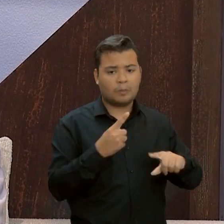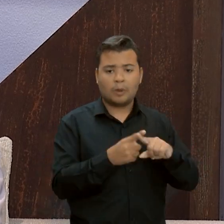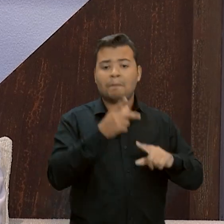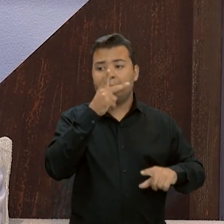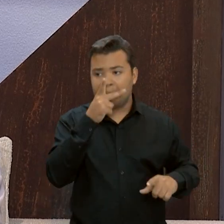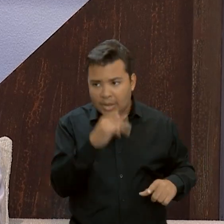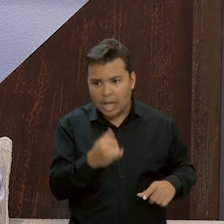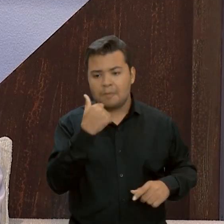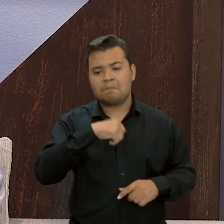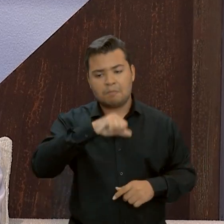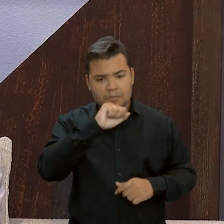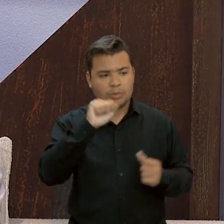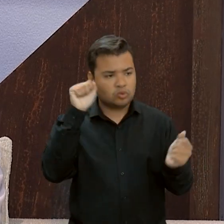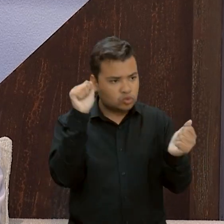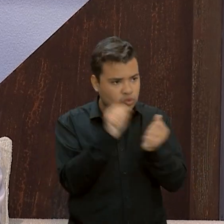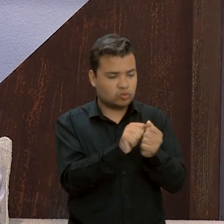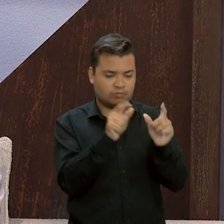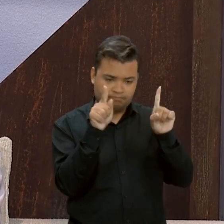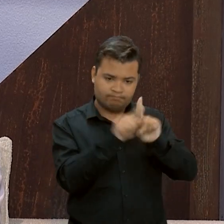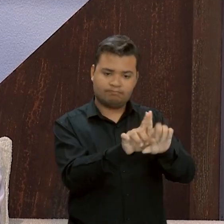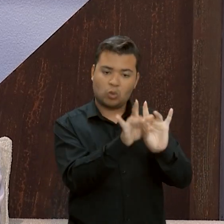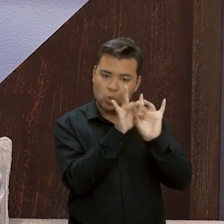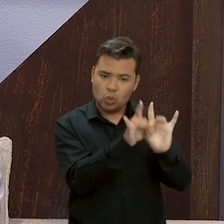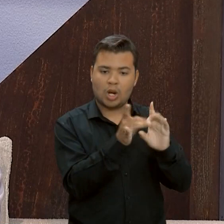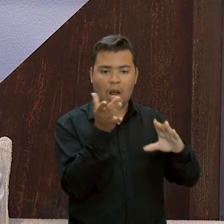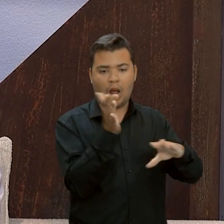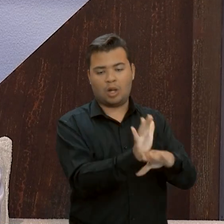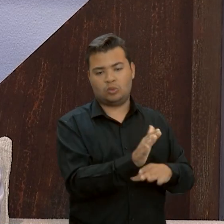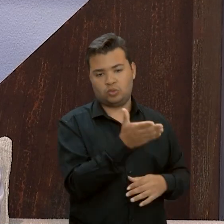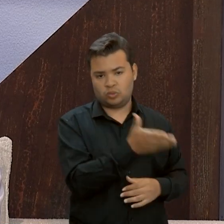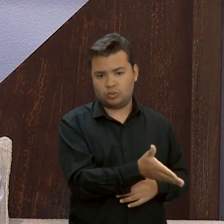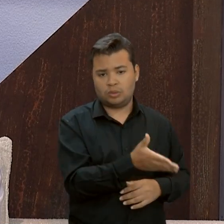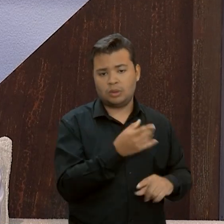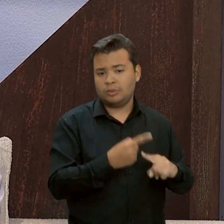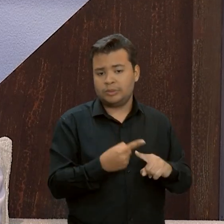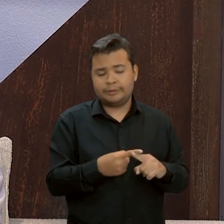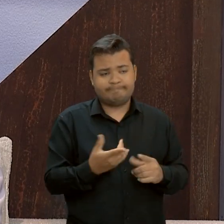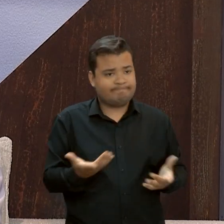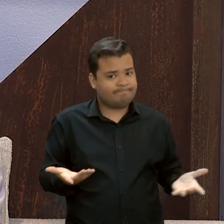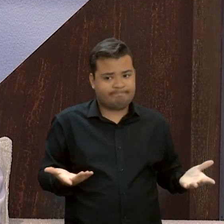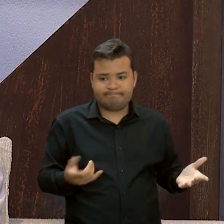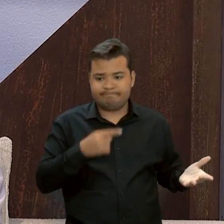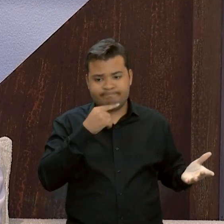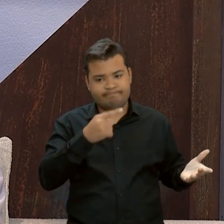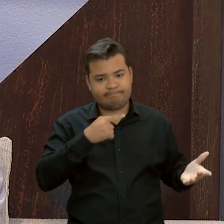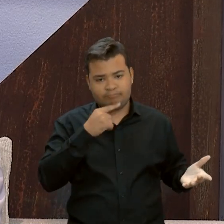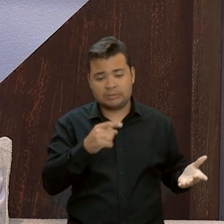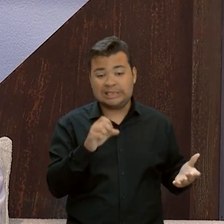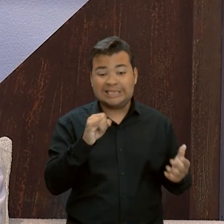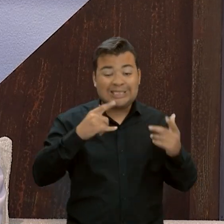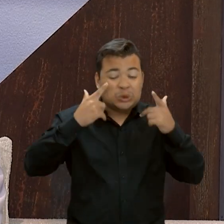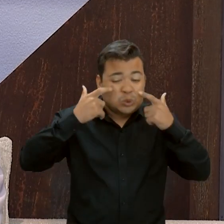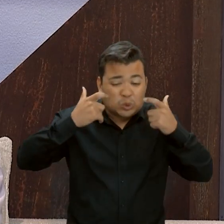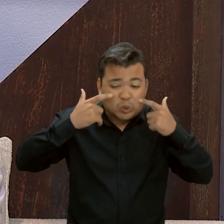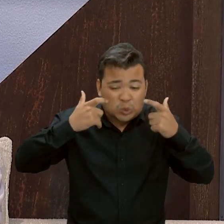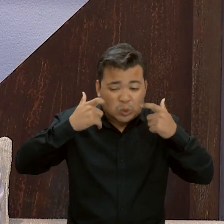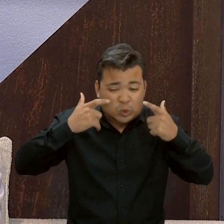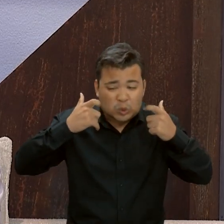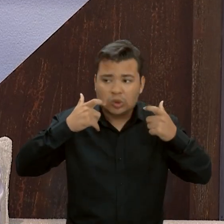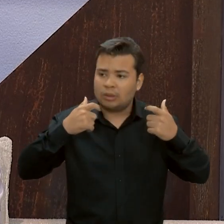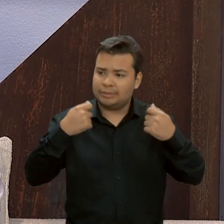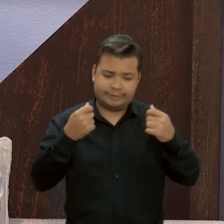que estar conectados, senão não tem jeito, né? Chorou, nessa idade você tem que estar junto com